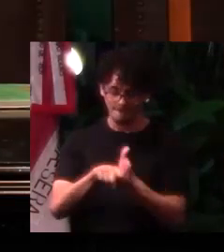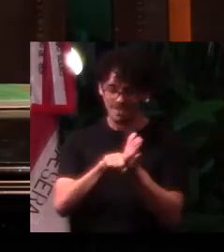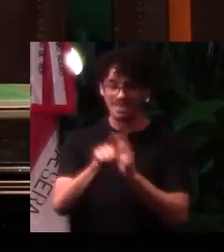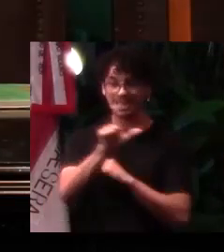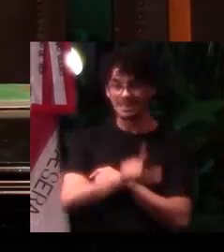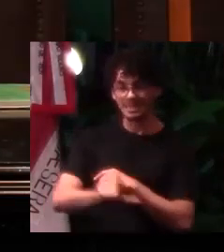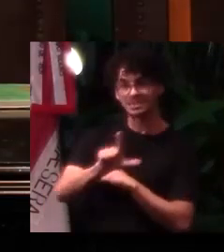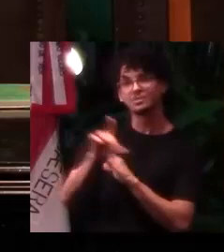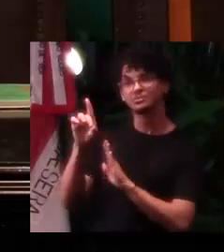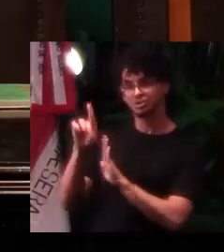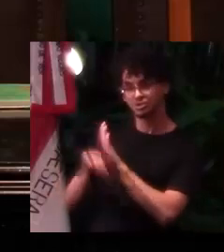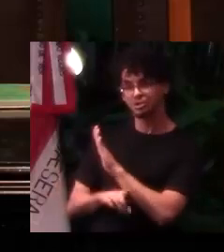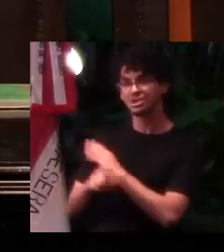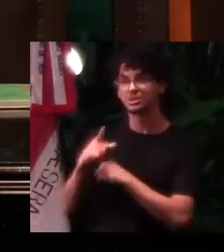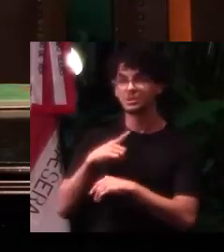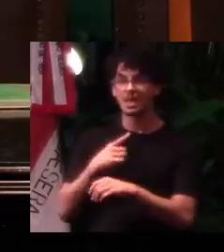2015.